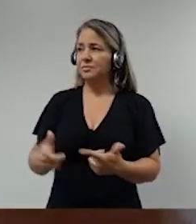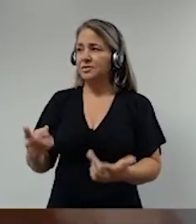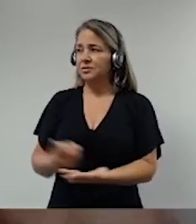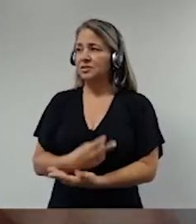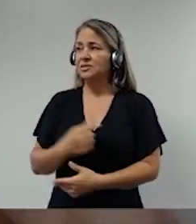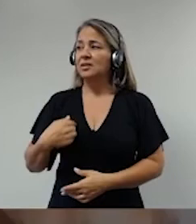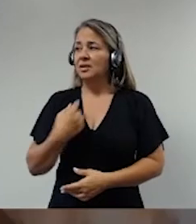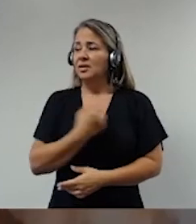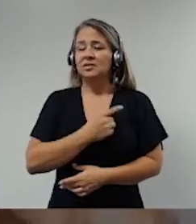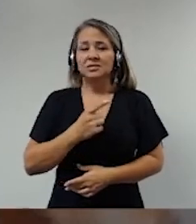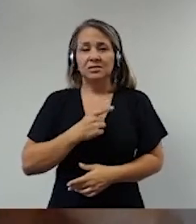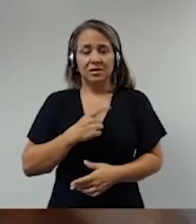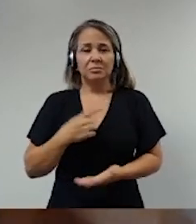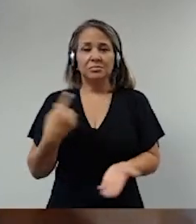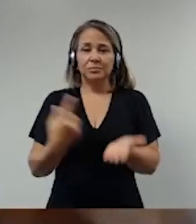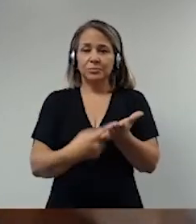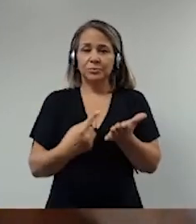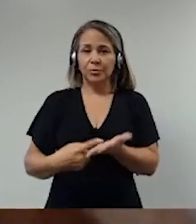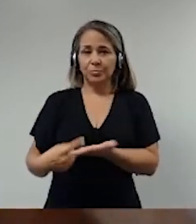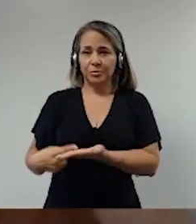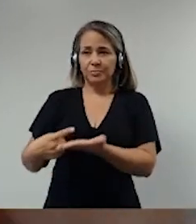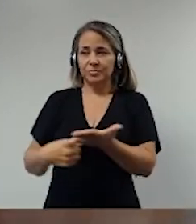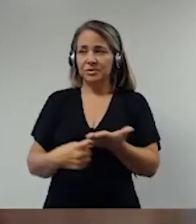ao mesmo tempo, uma tarefa